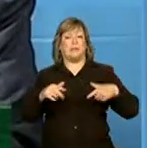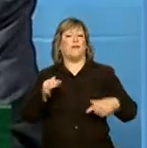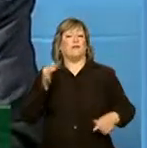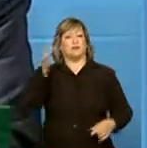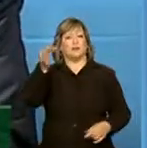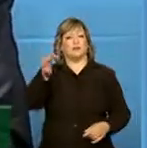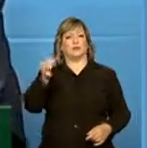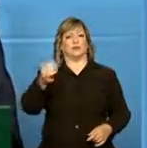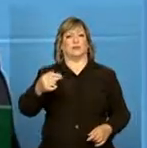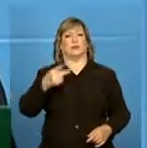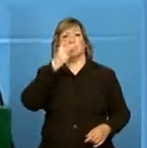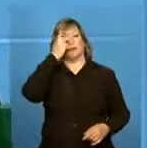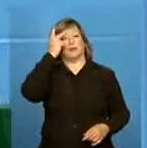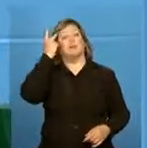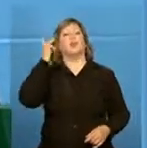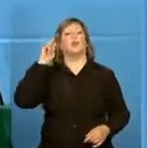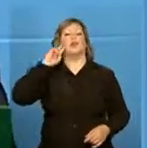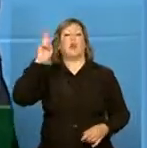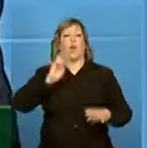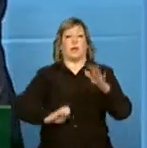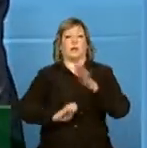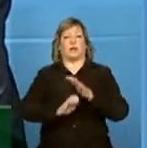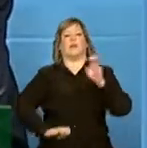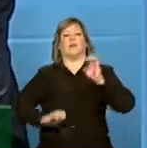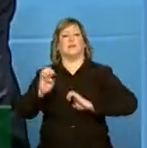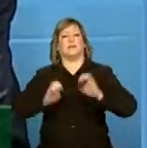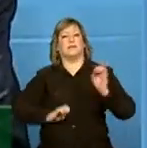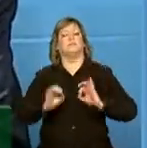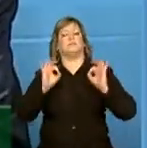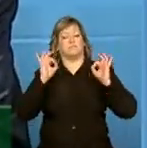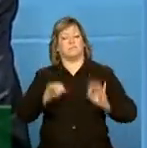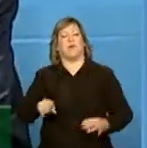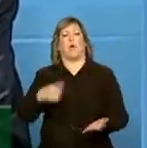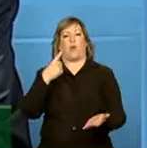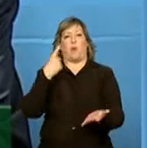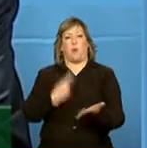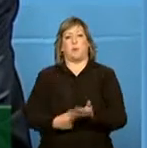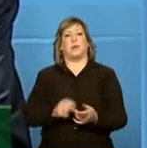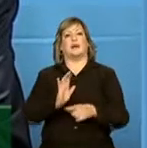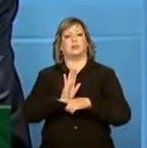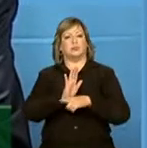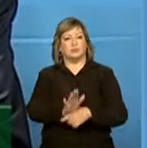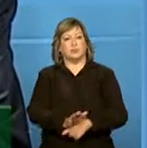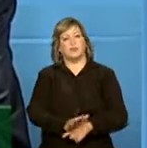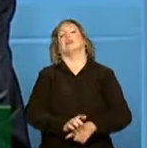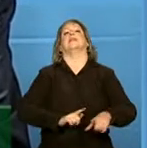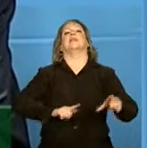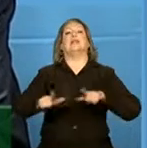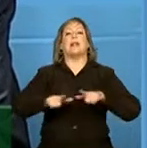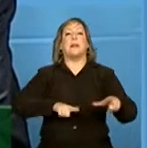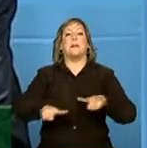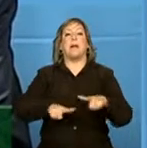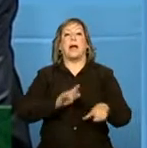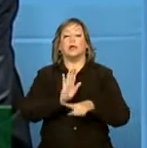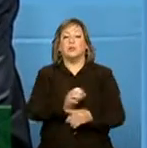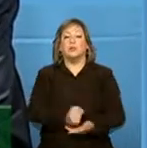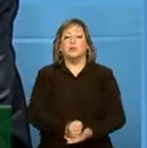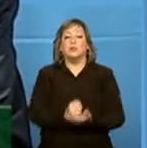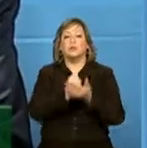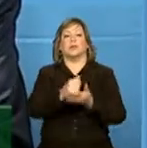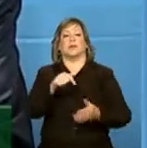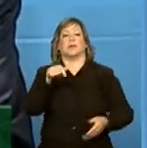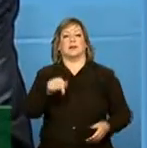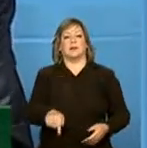futuro. Os empregadores, ratificamos essa convicção e compromisso para trabalhar em prol